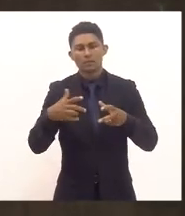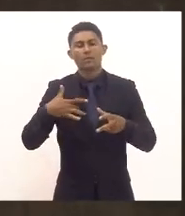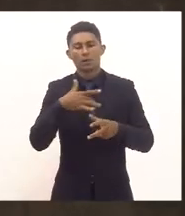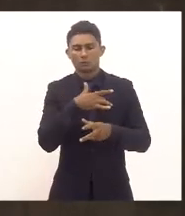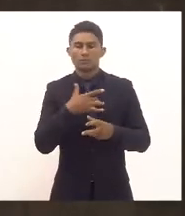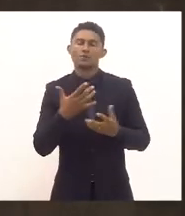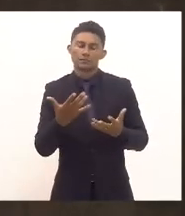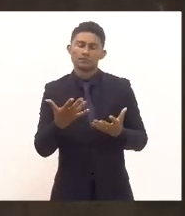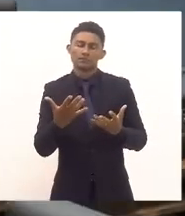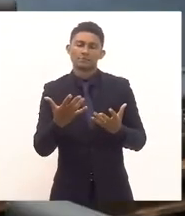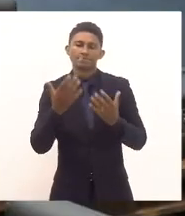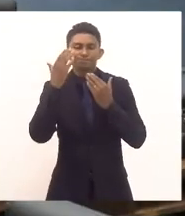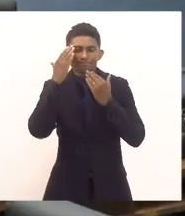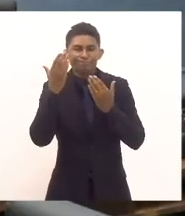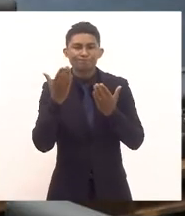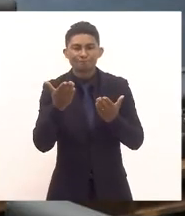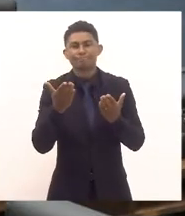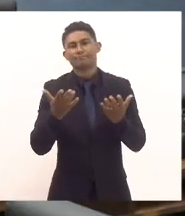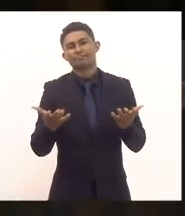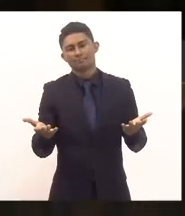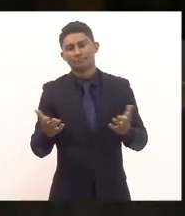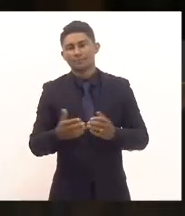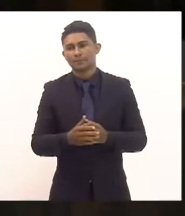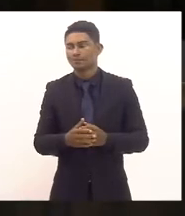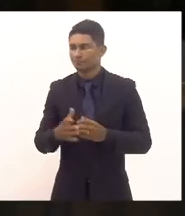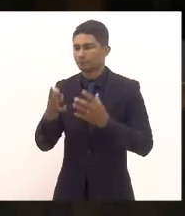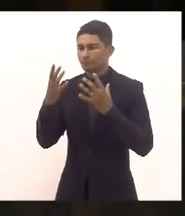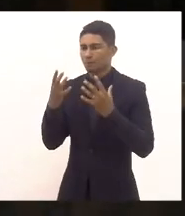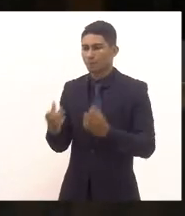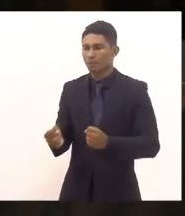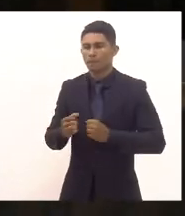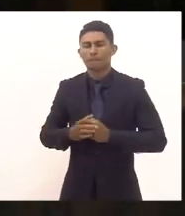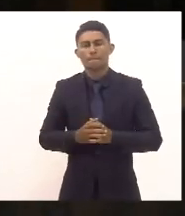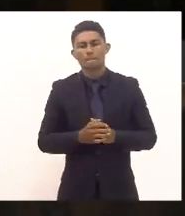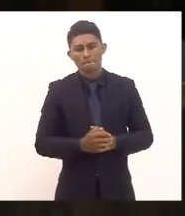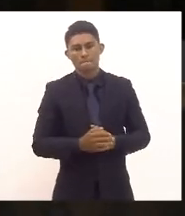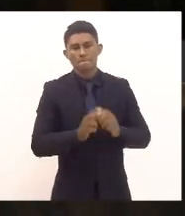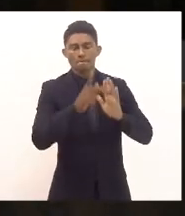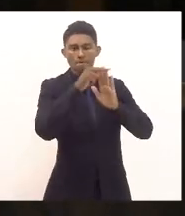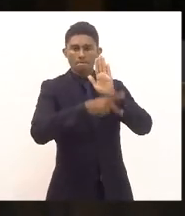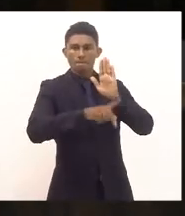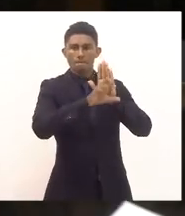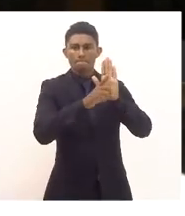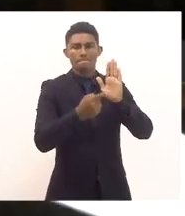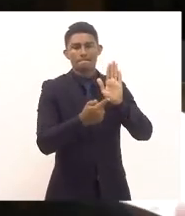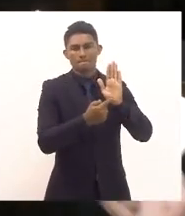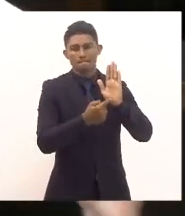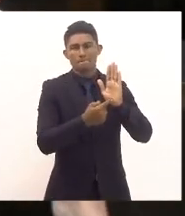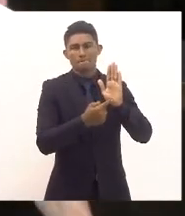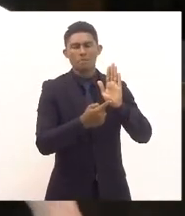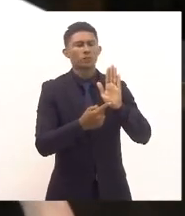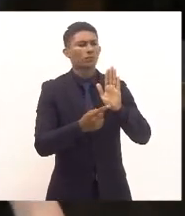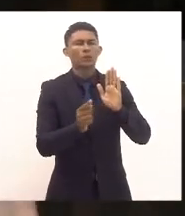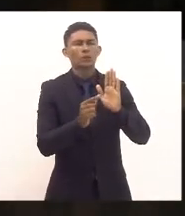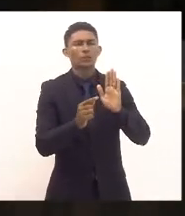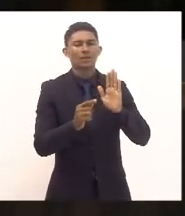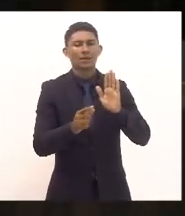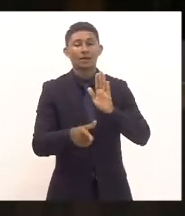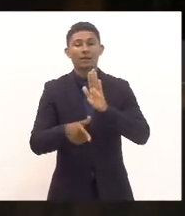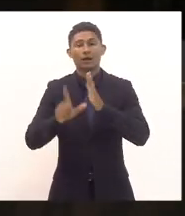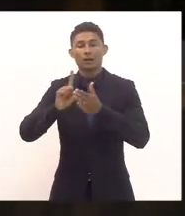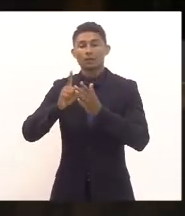Ficava muito feliz o prefeito de vossa excelência' esse projeto foi fruto de uma